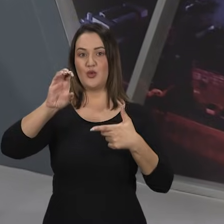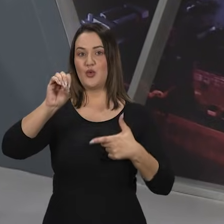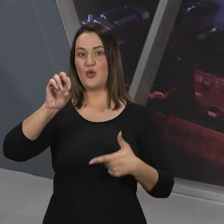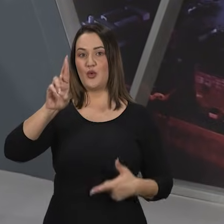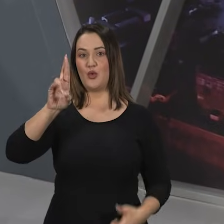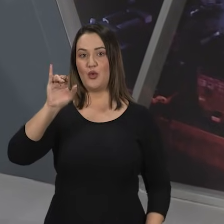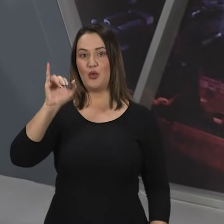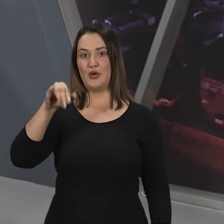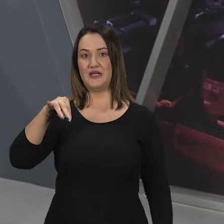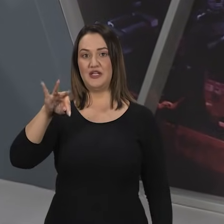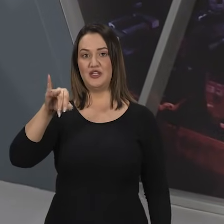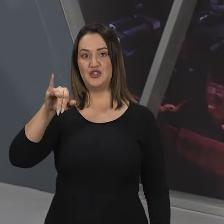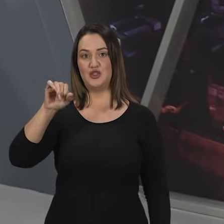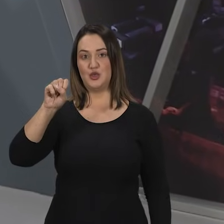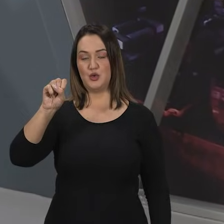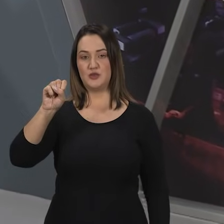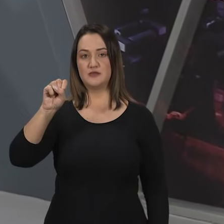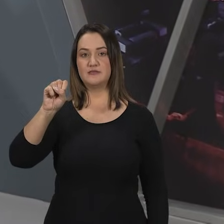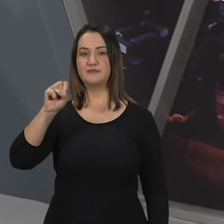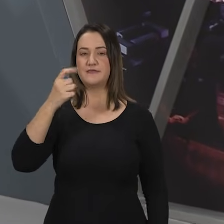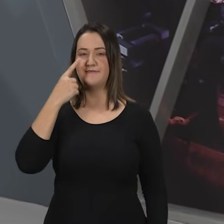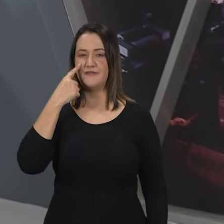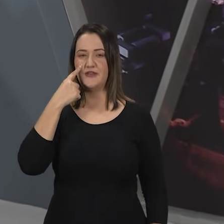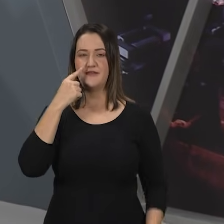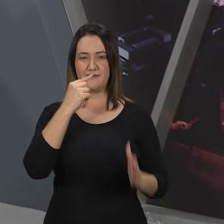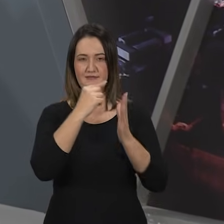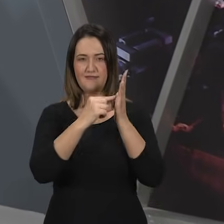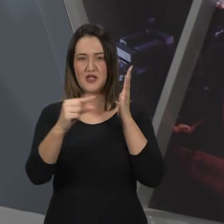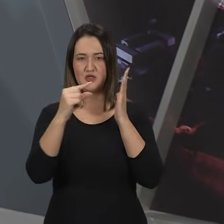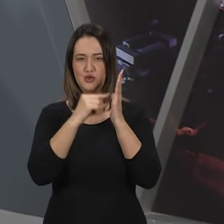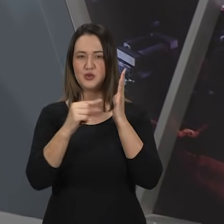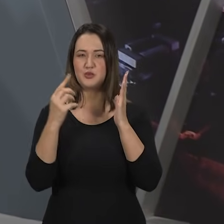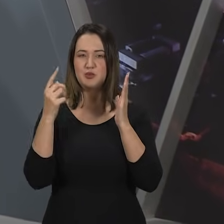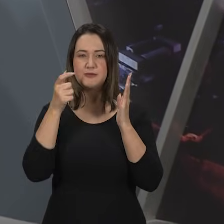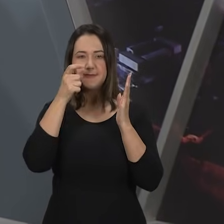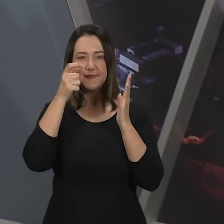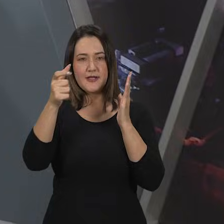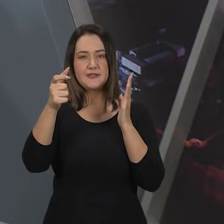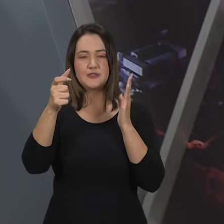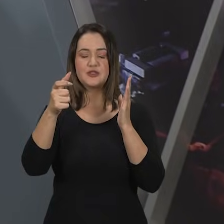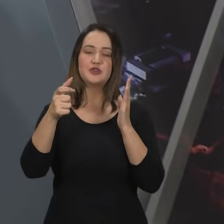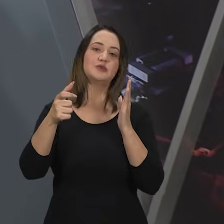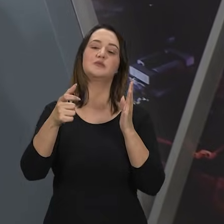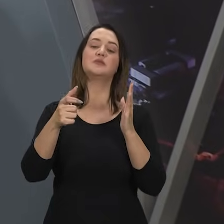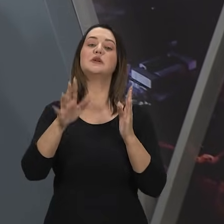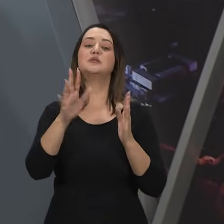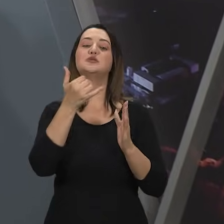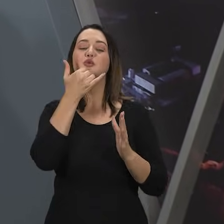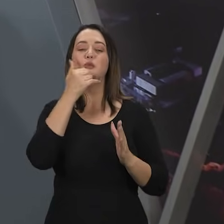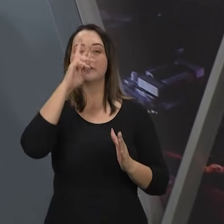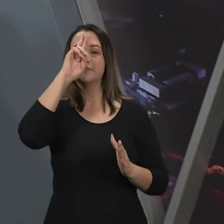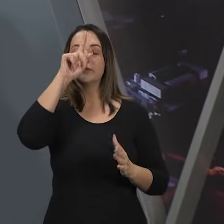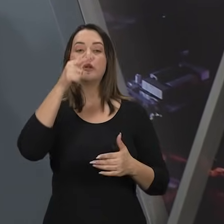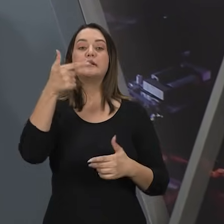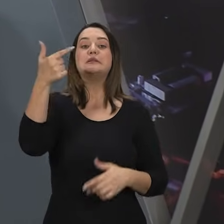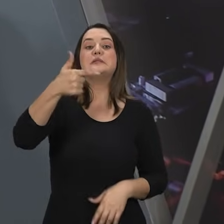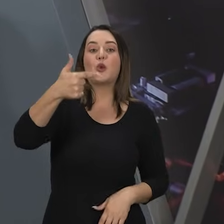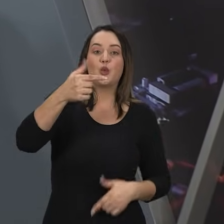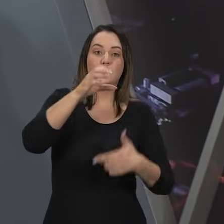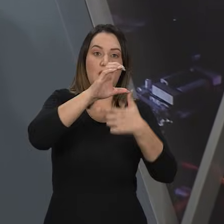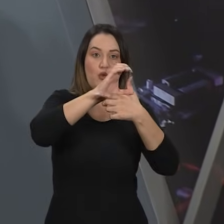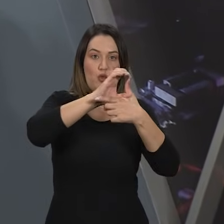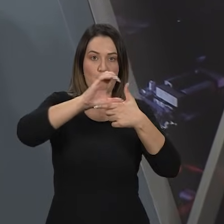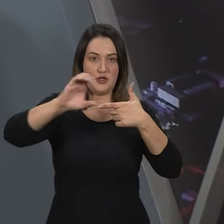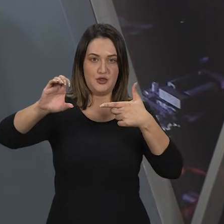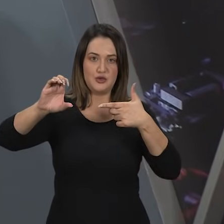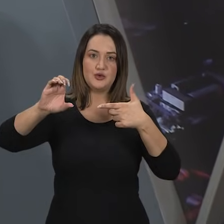Coríntios, vamos ver se eu pego aqui um verso bastante interessante. Eu falei primeiro, é 2 Coríntios,